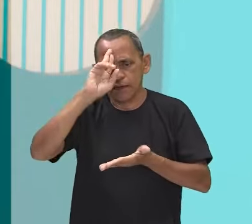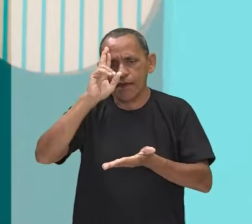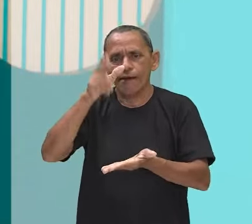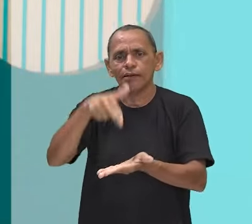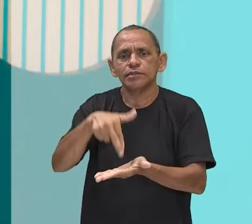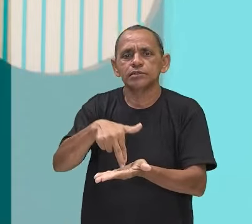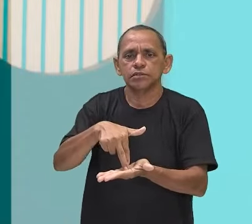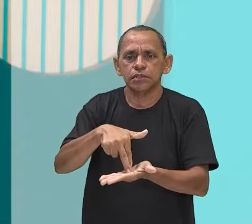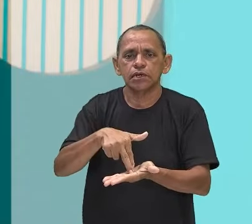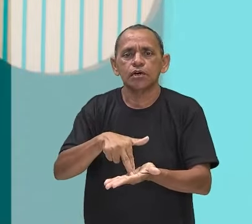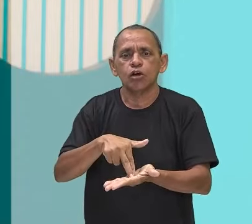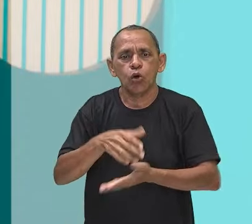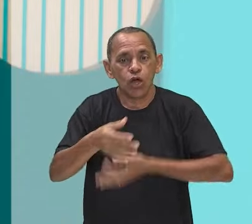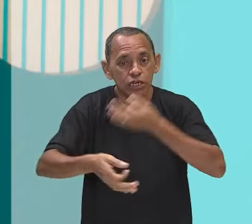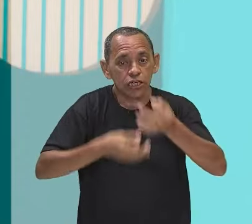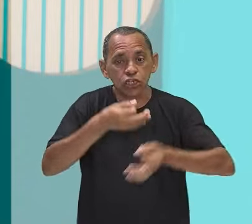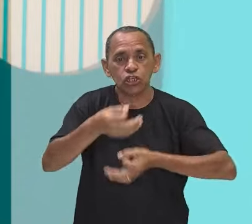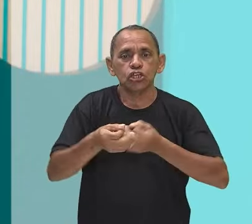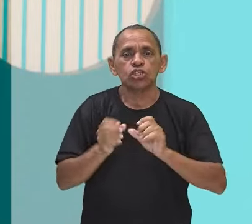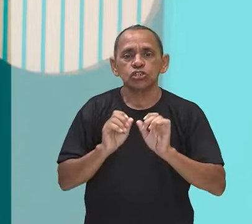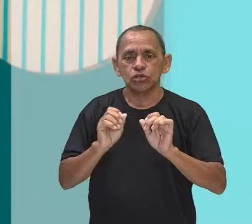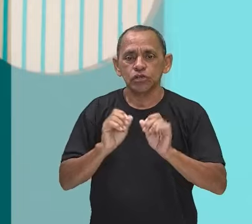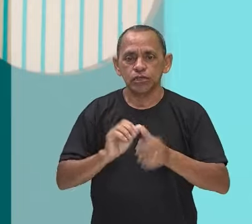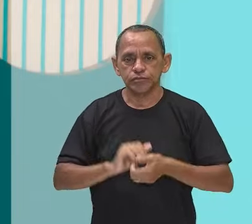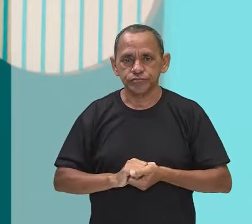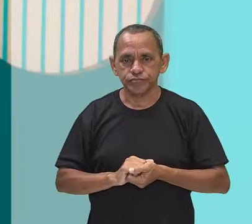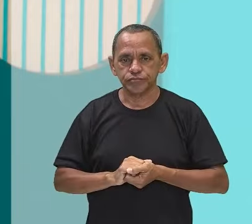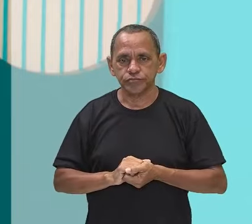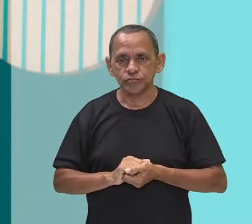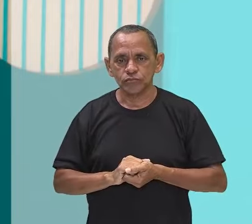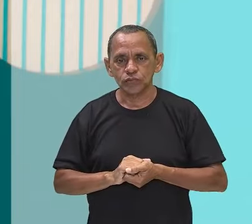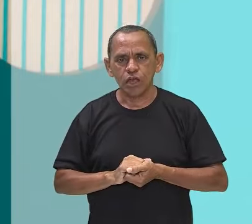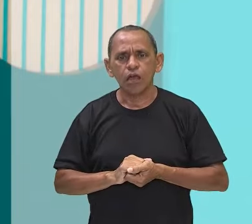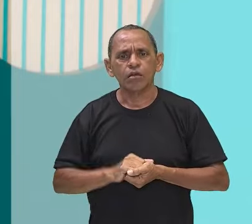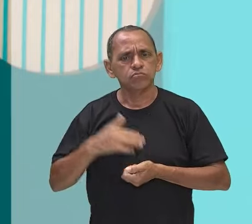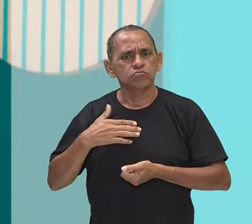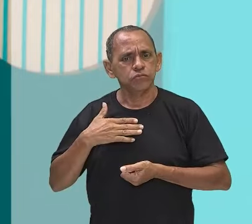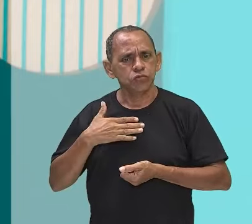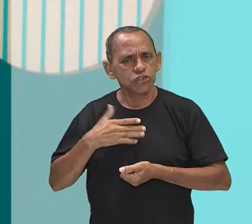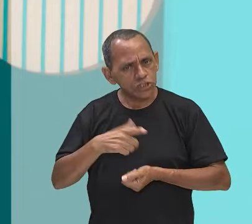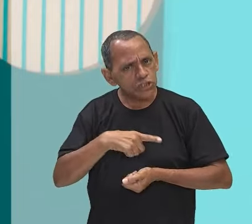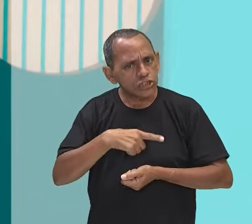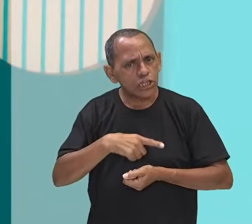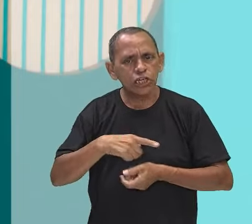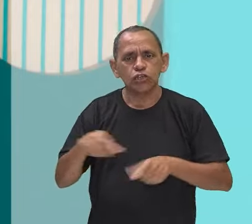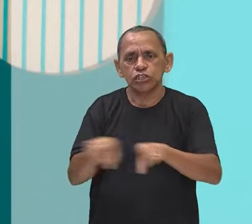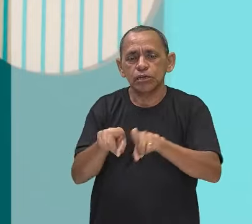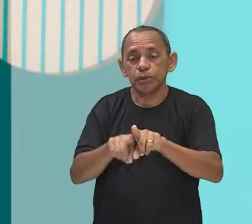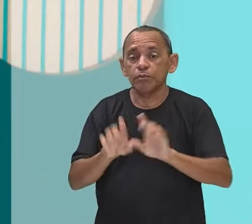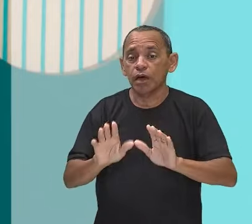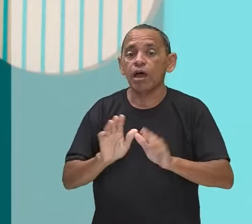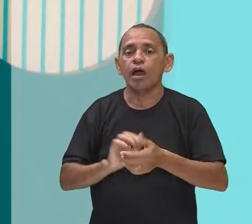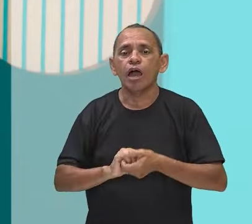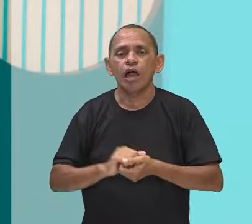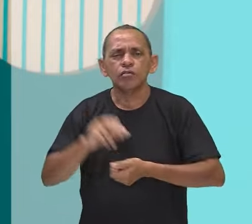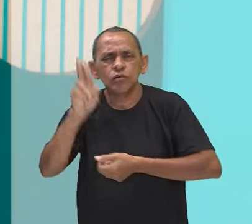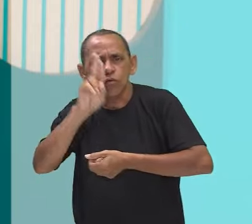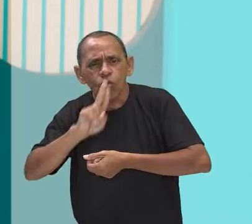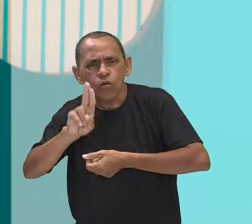crítica. No parnasianismo eu também vou ter isso, mas eu vou usar a minha razão para construir poemas de forma mais